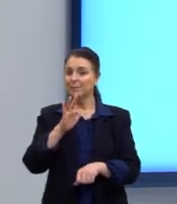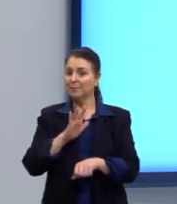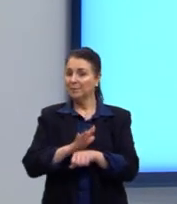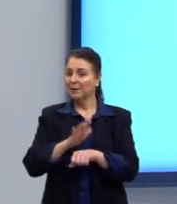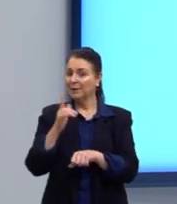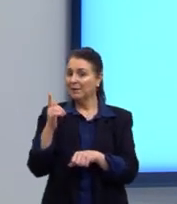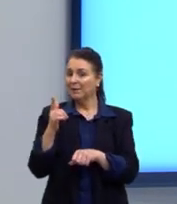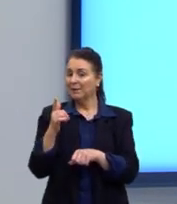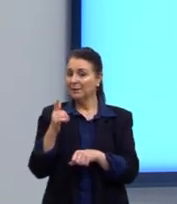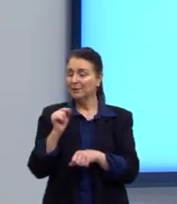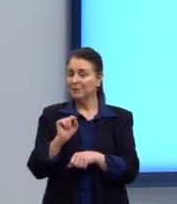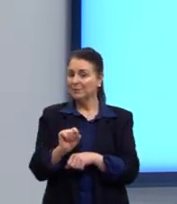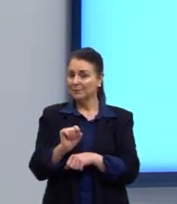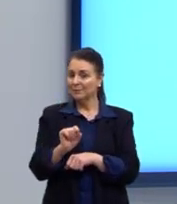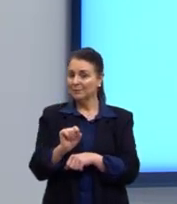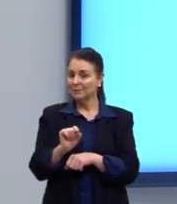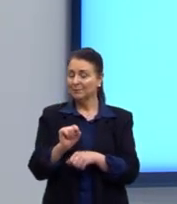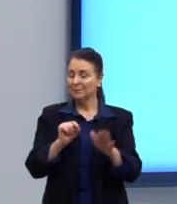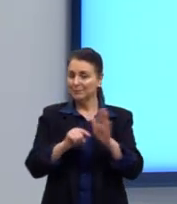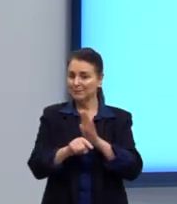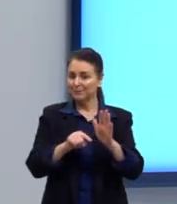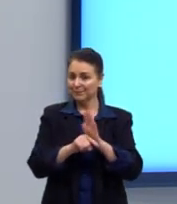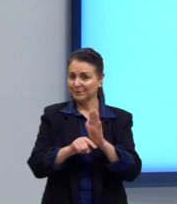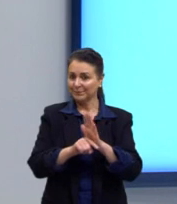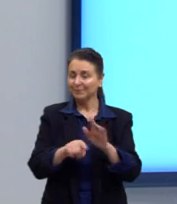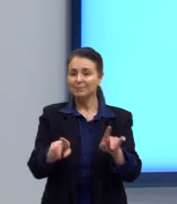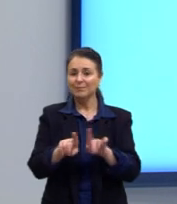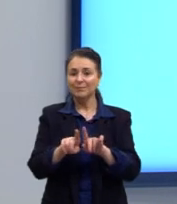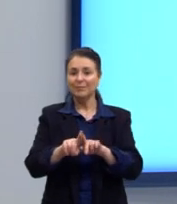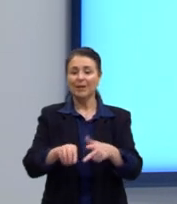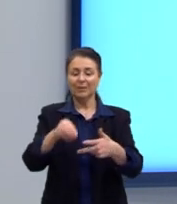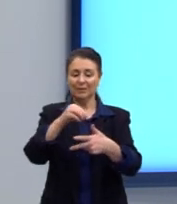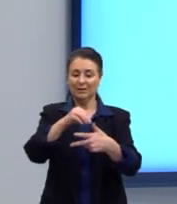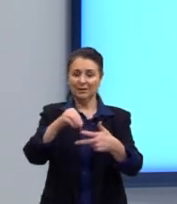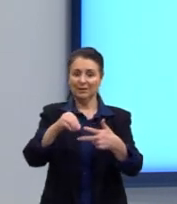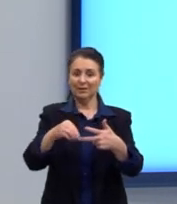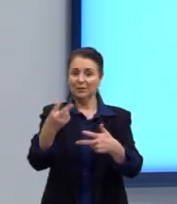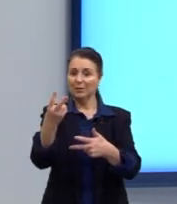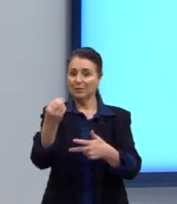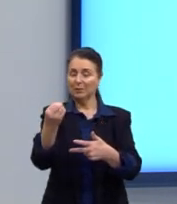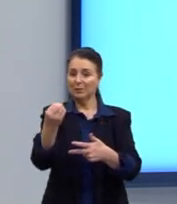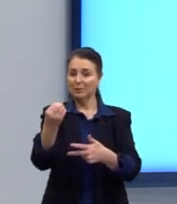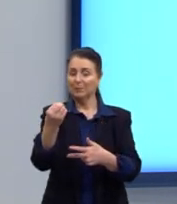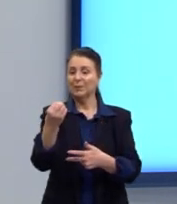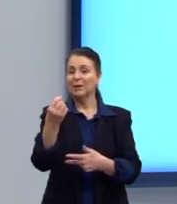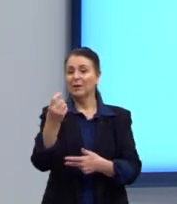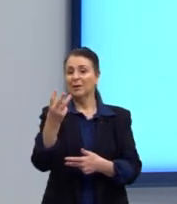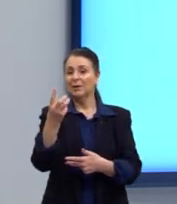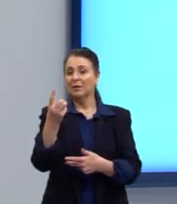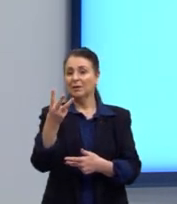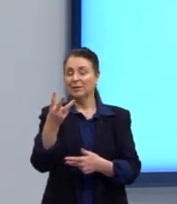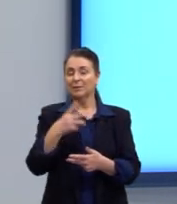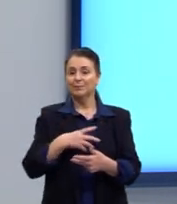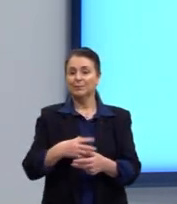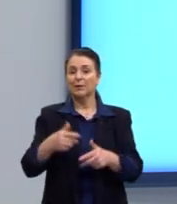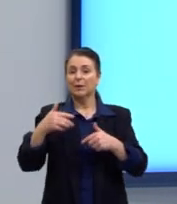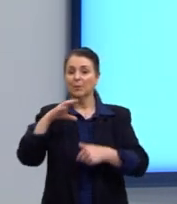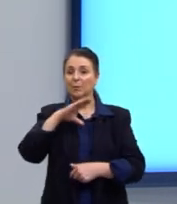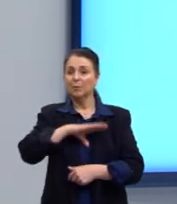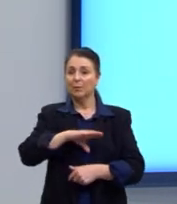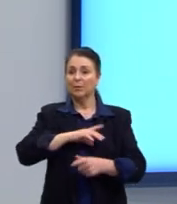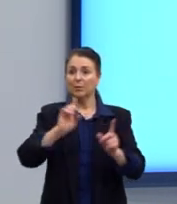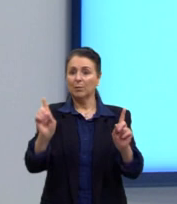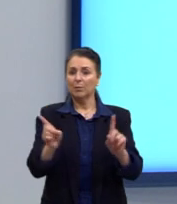alternativa ali né mais uma questão também Enem 2013 língua portuguesa vai trazer a música